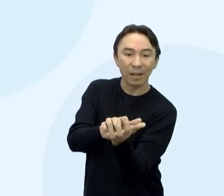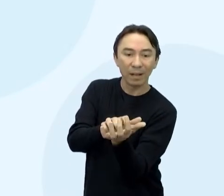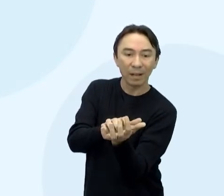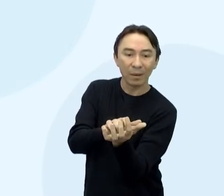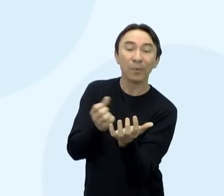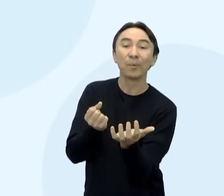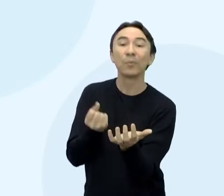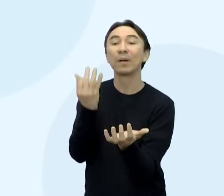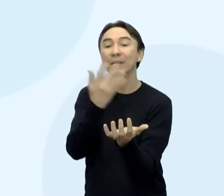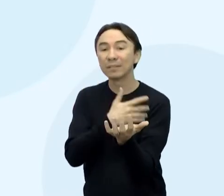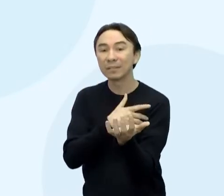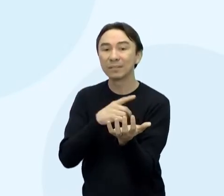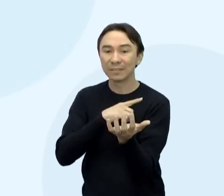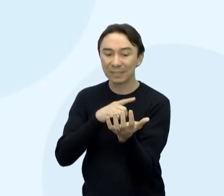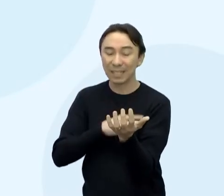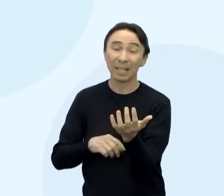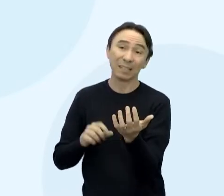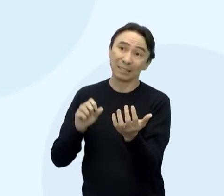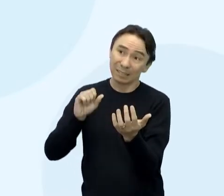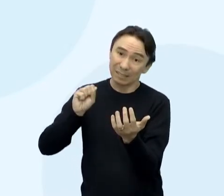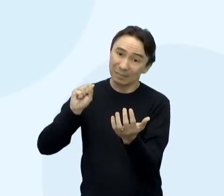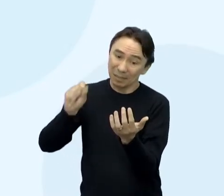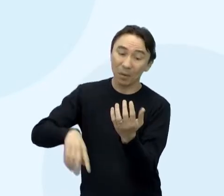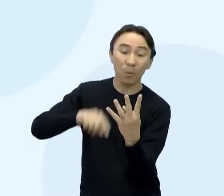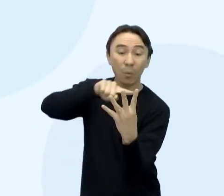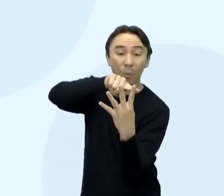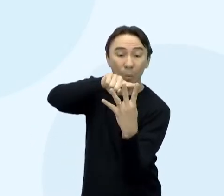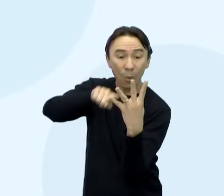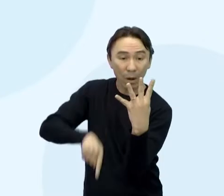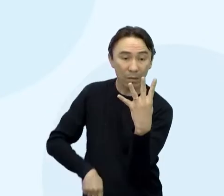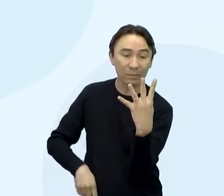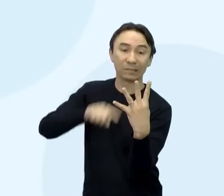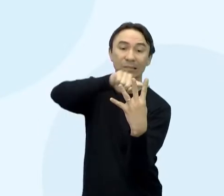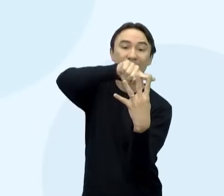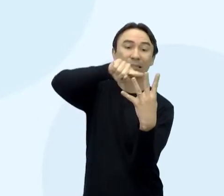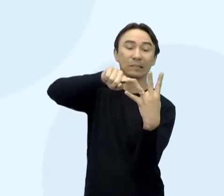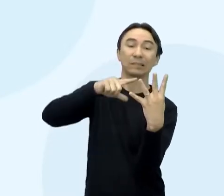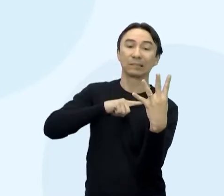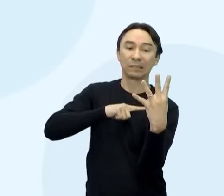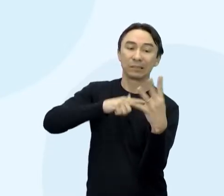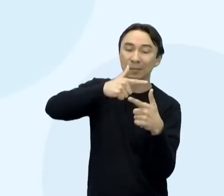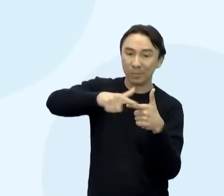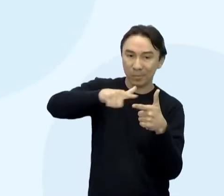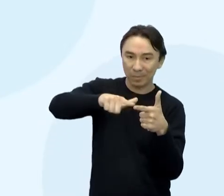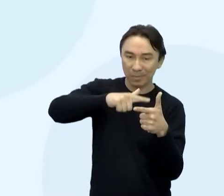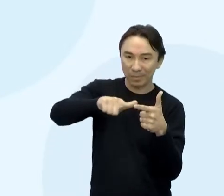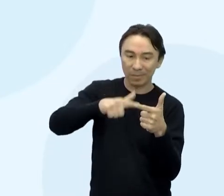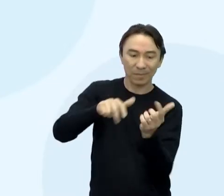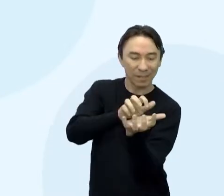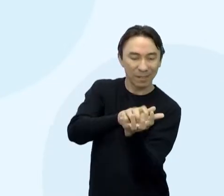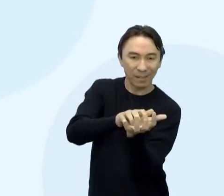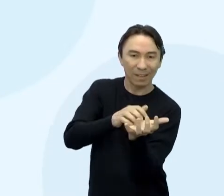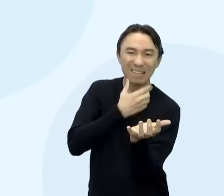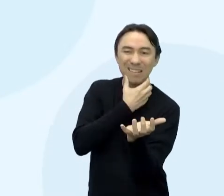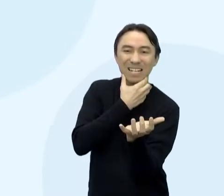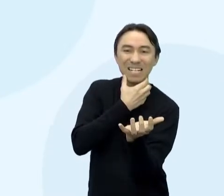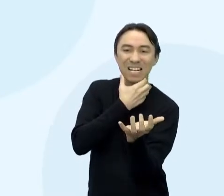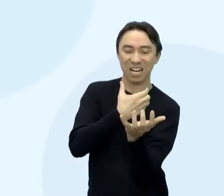De 4 indivíduos que nasceram, 3 apresentam prognatismo mandibular. Então, eu vou ter aqui,